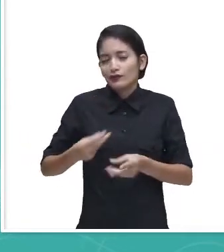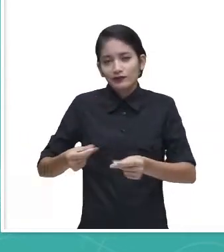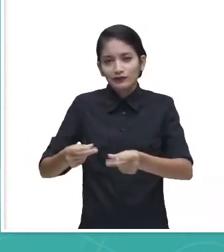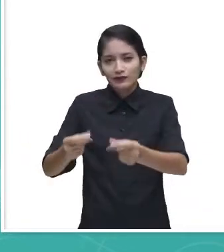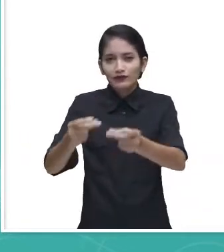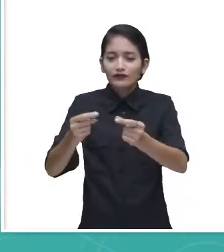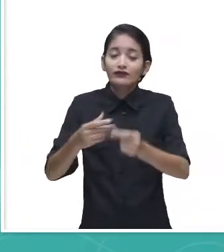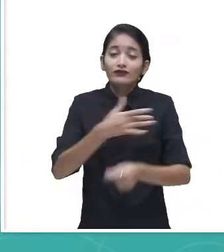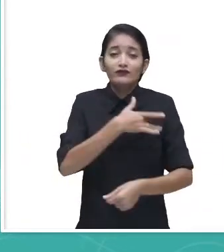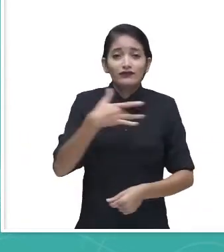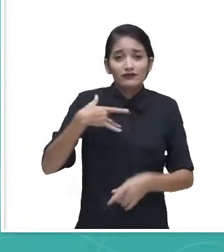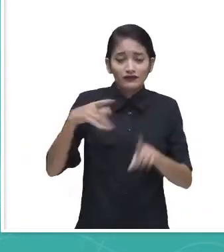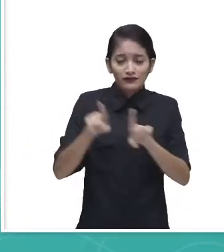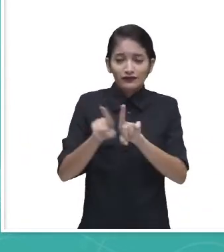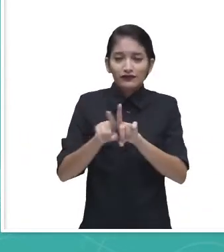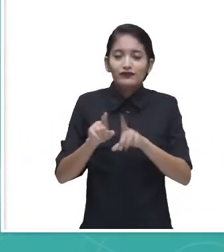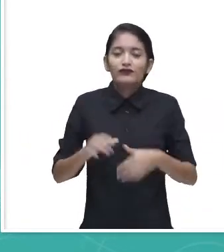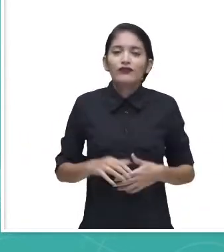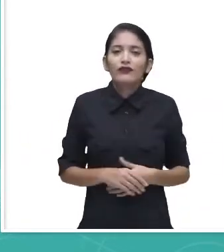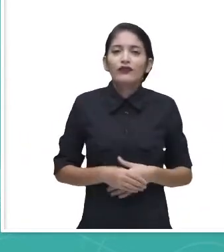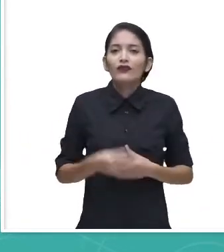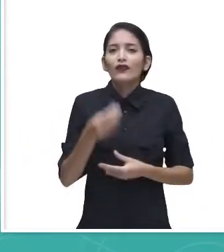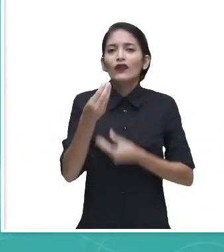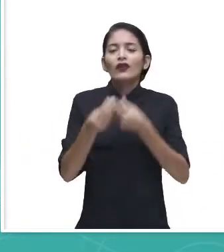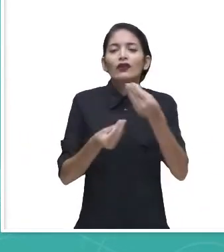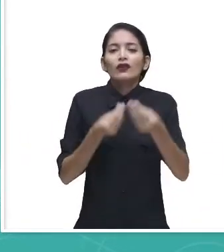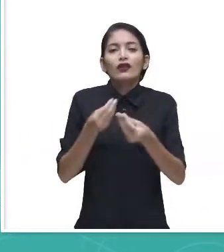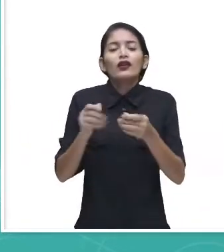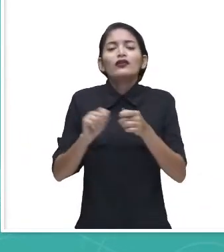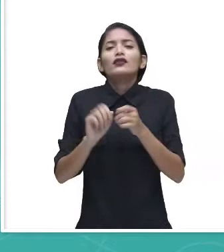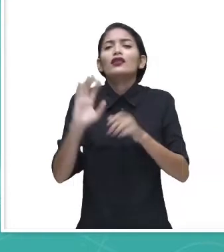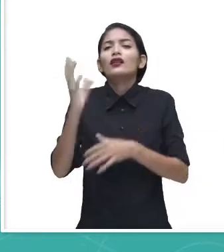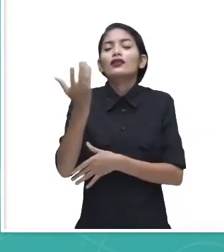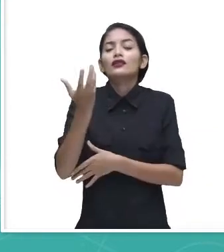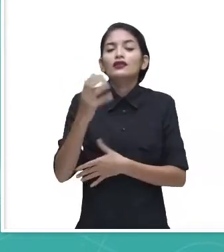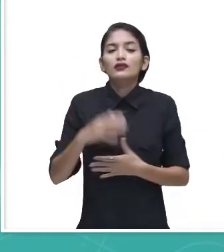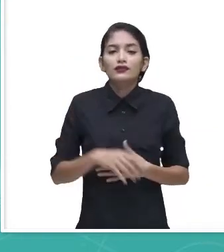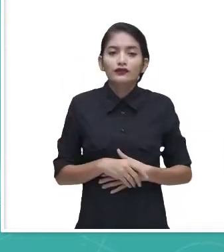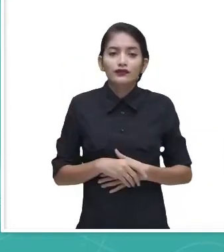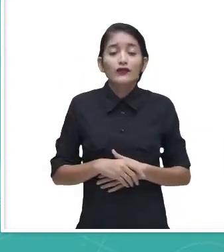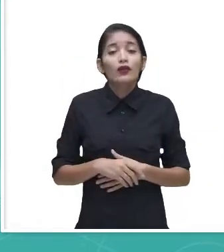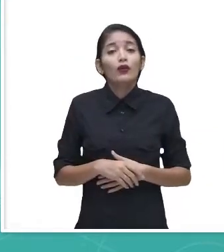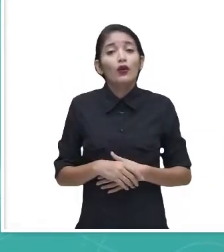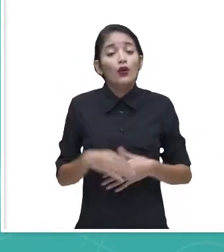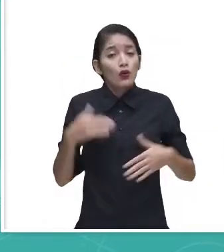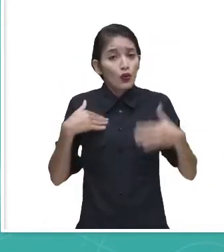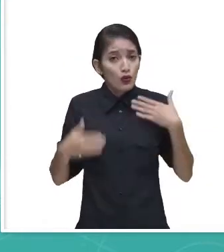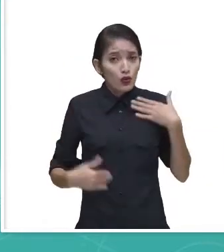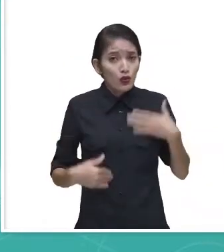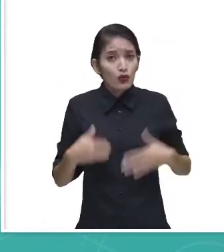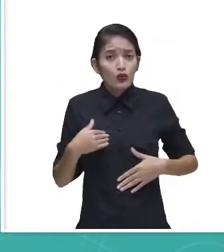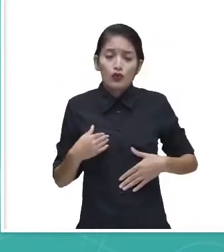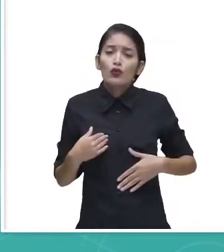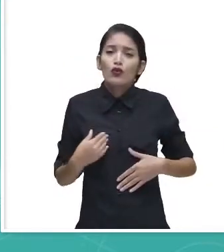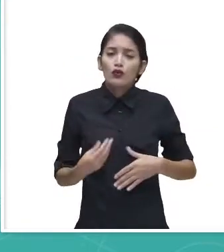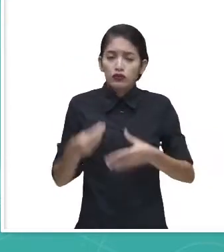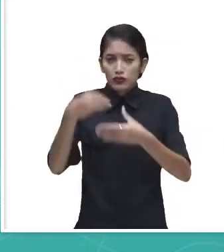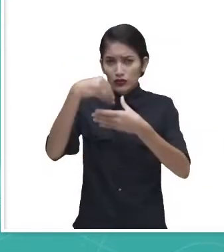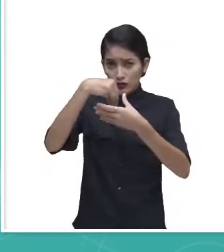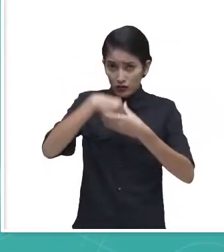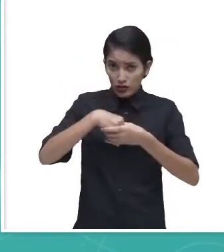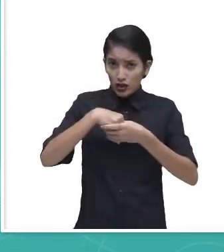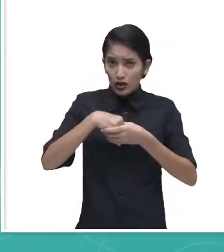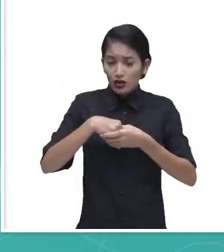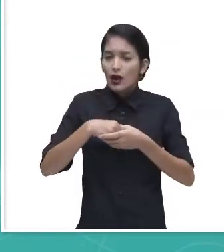com saúde. E como é que nós fazemos isso, né? O corpo em funcionamento. O nosso organismo é